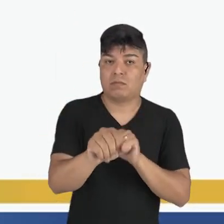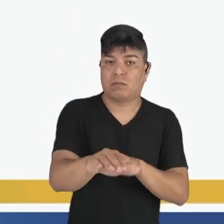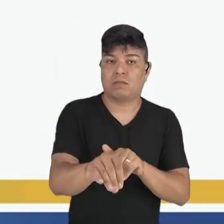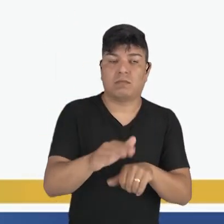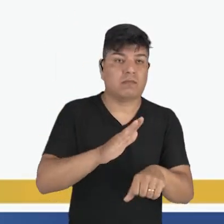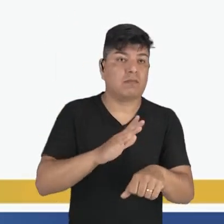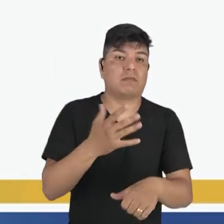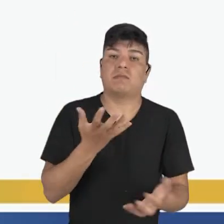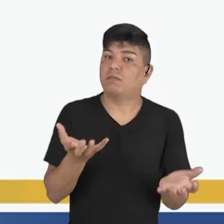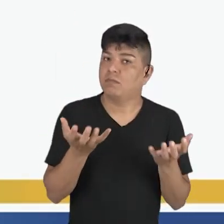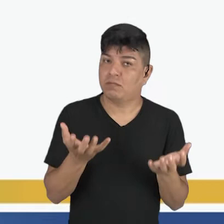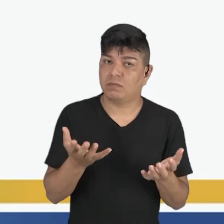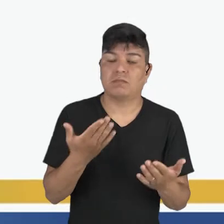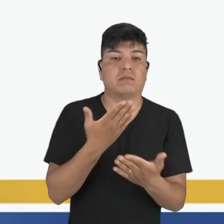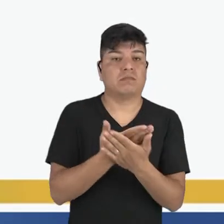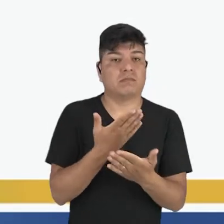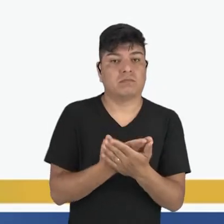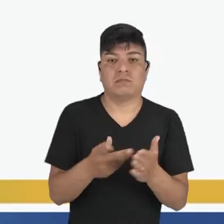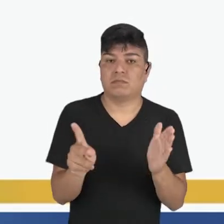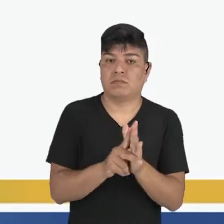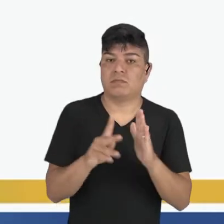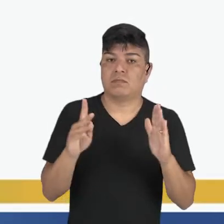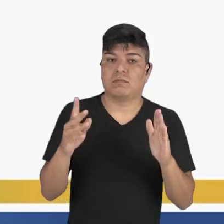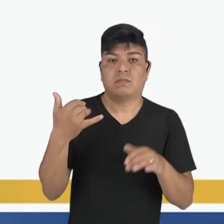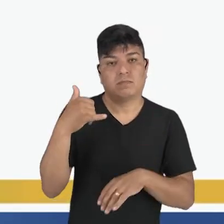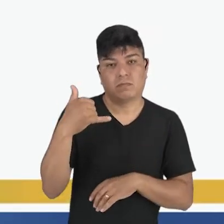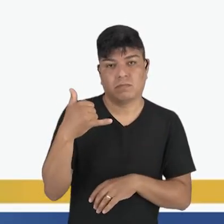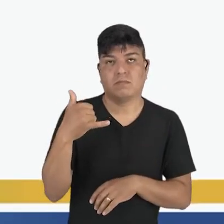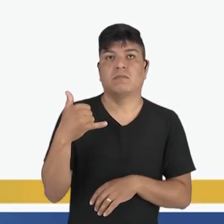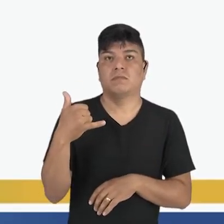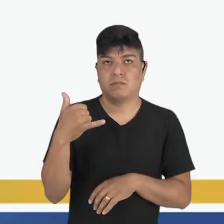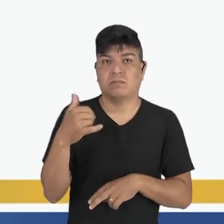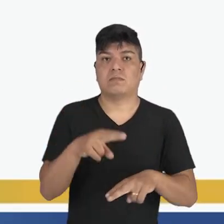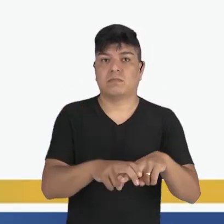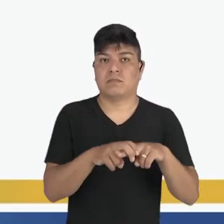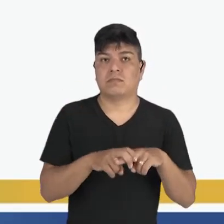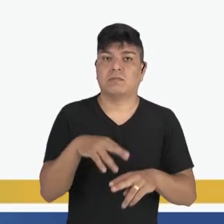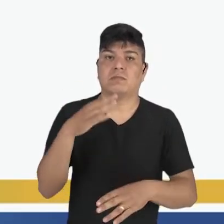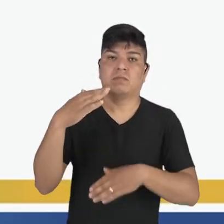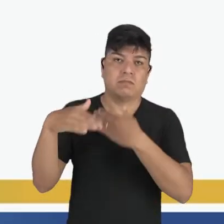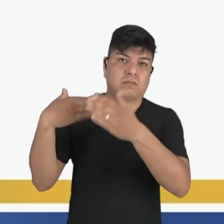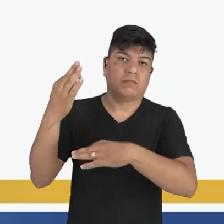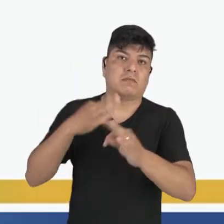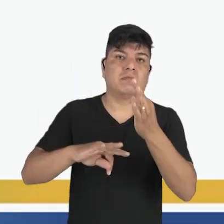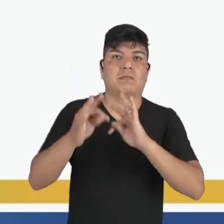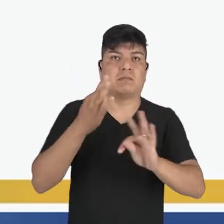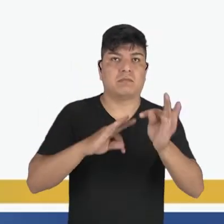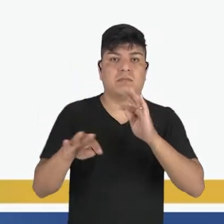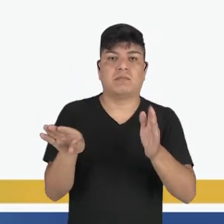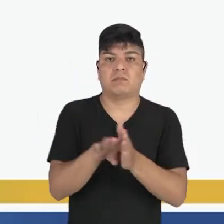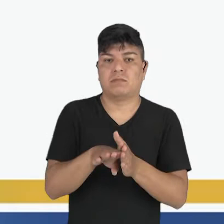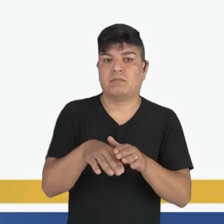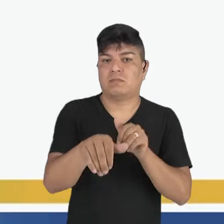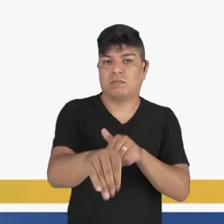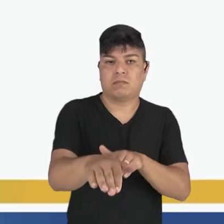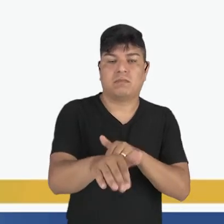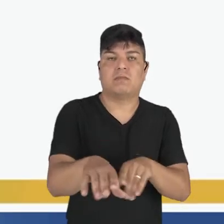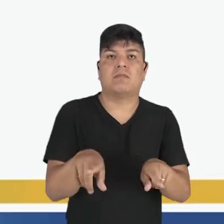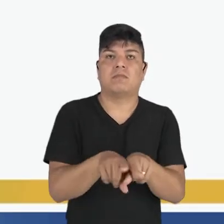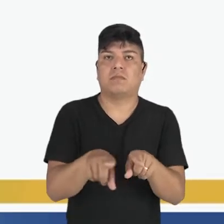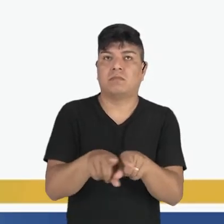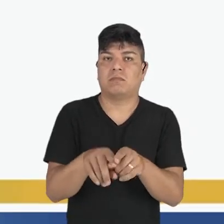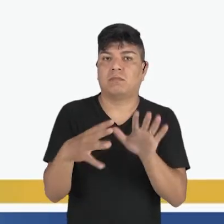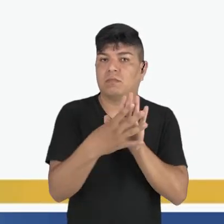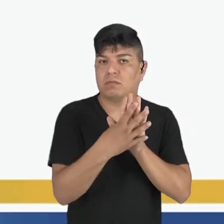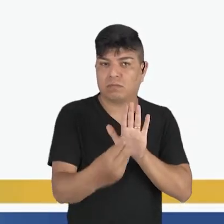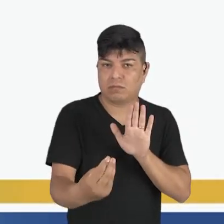quiserem, estudando até mesmo em seus próprios celulares, tá? Então, o avanço tecnológico ele também chegou na educação, né? Aquele